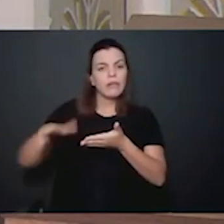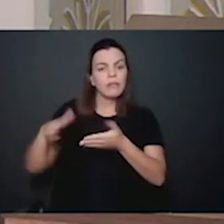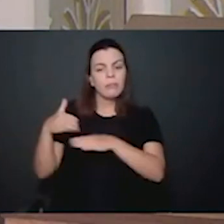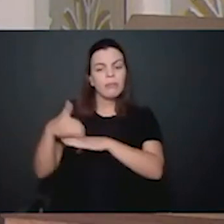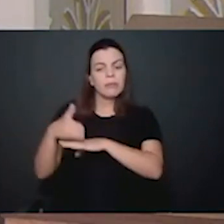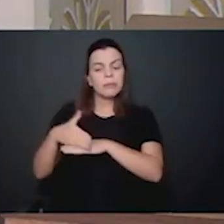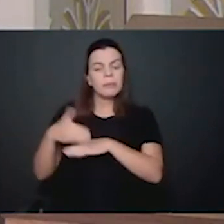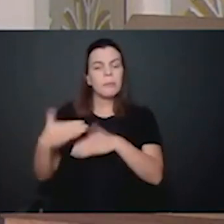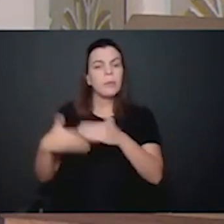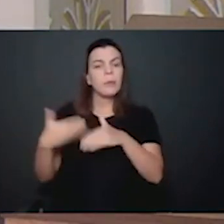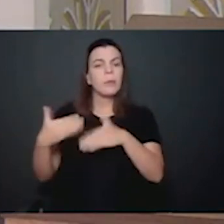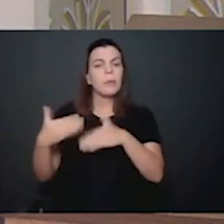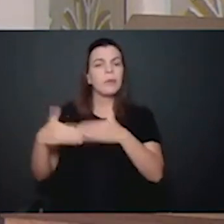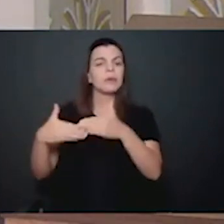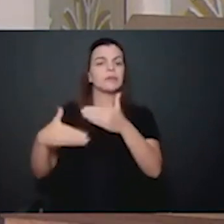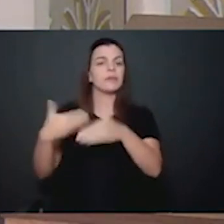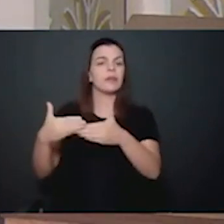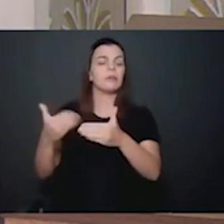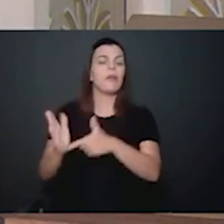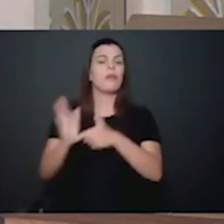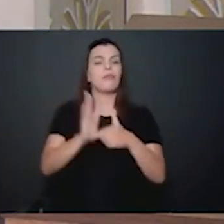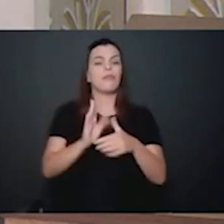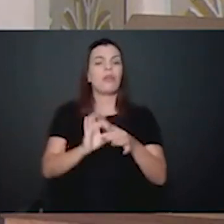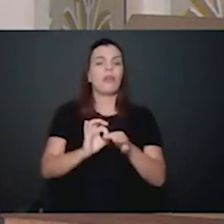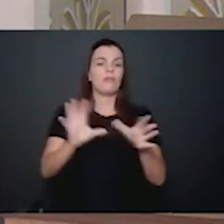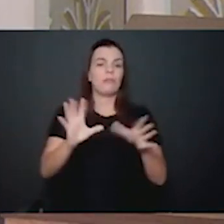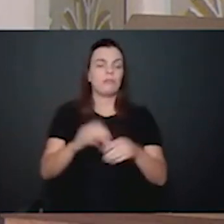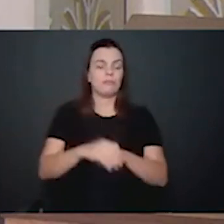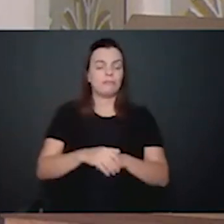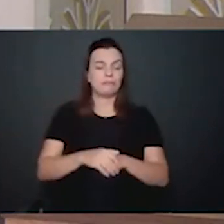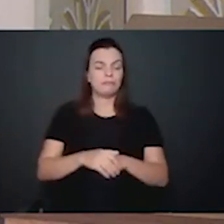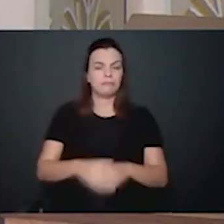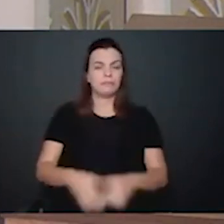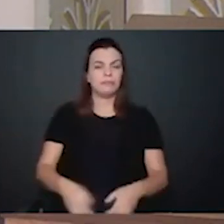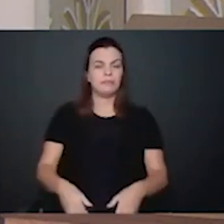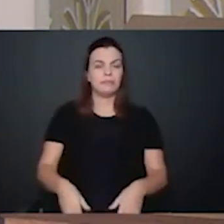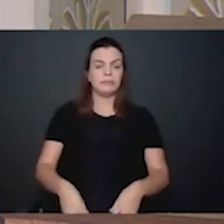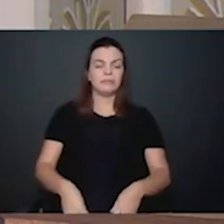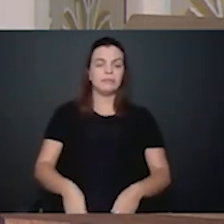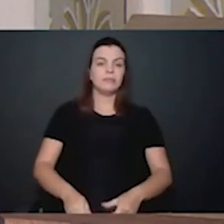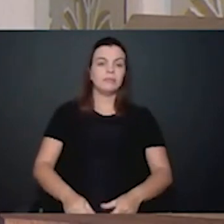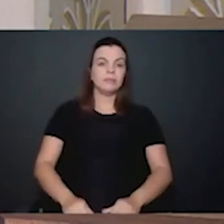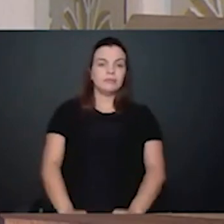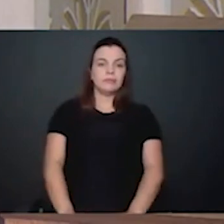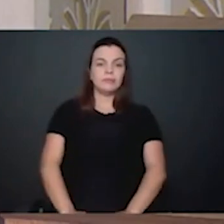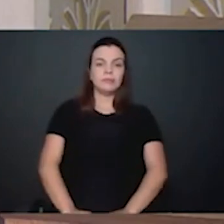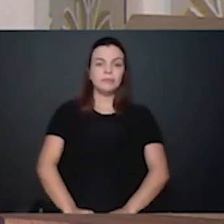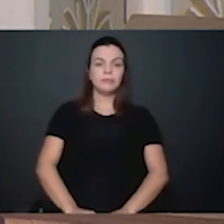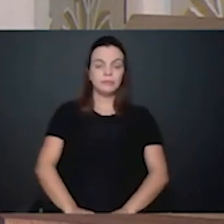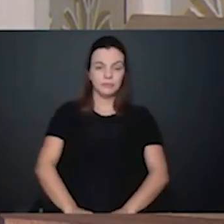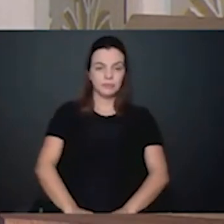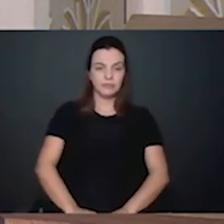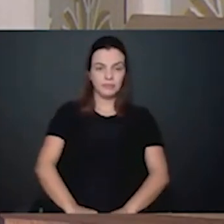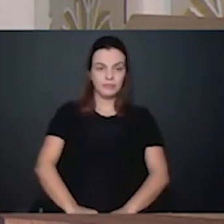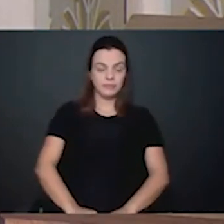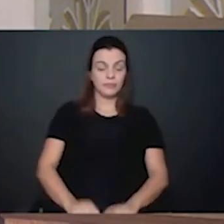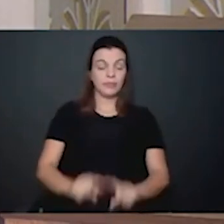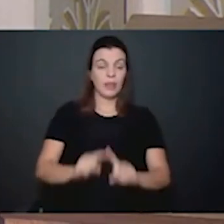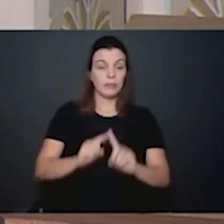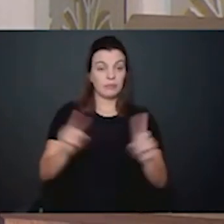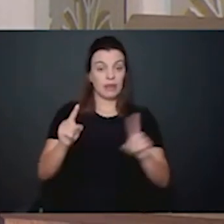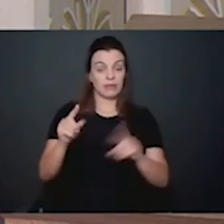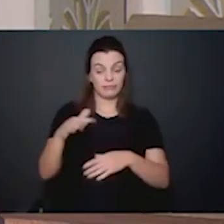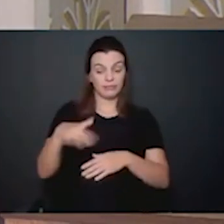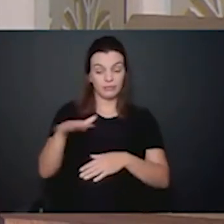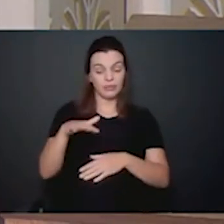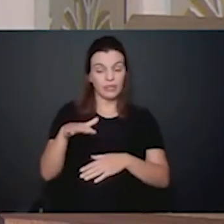liberação agora o que está sendo feito com o setor que realiza provas de corrida de rua aqui em